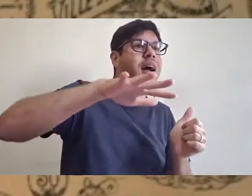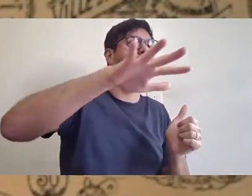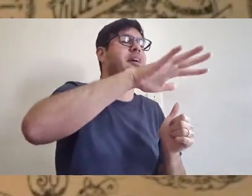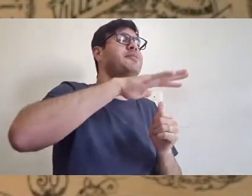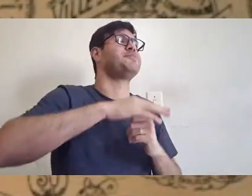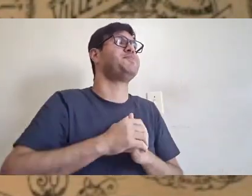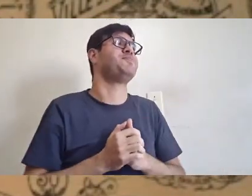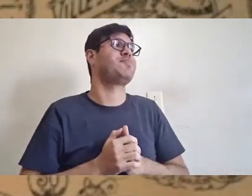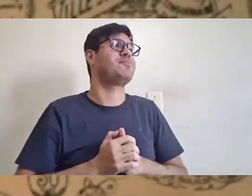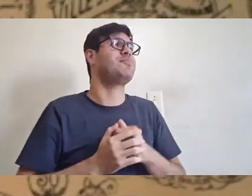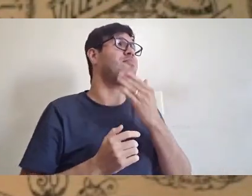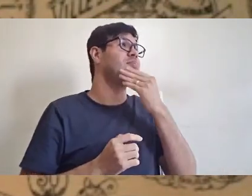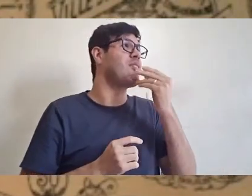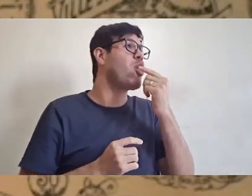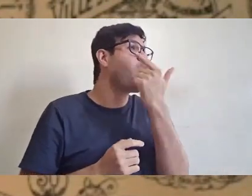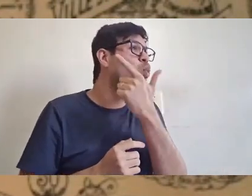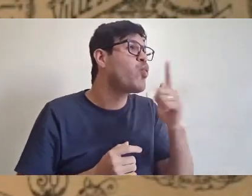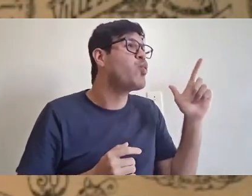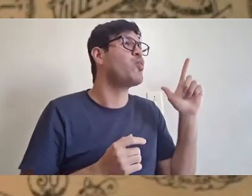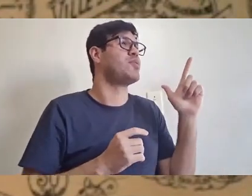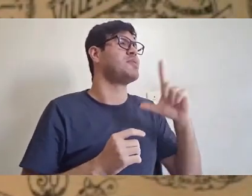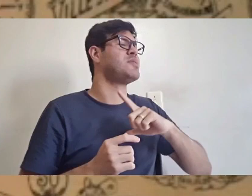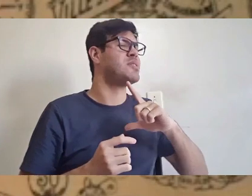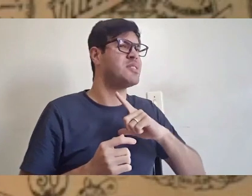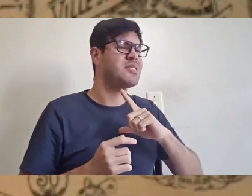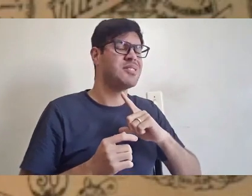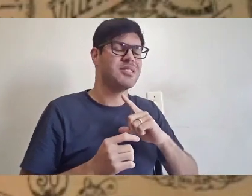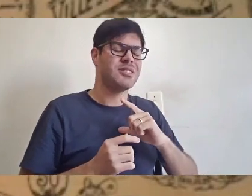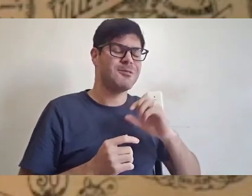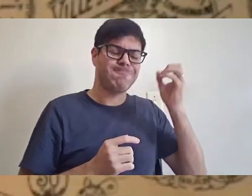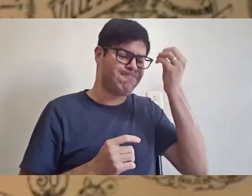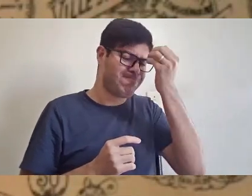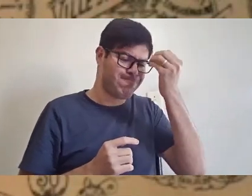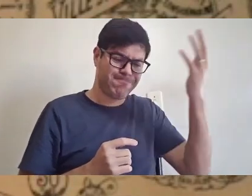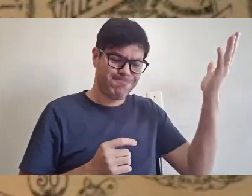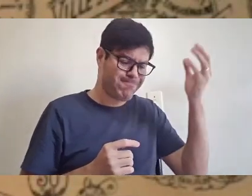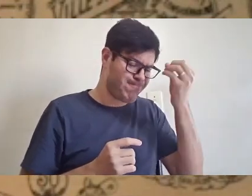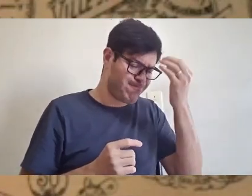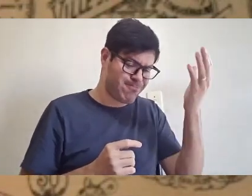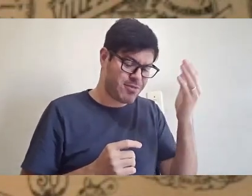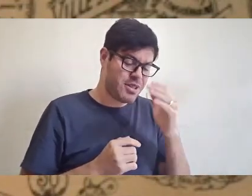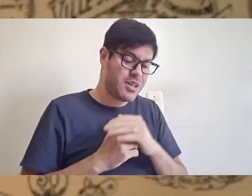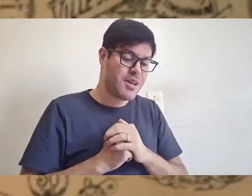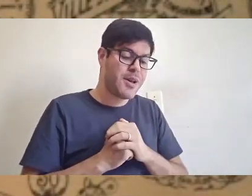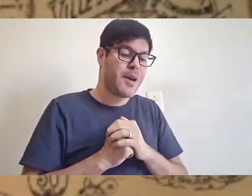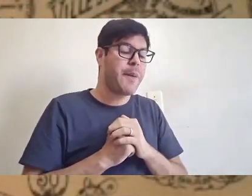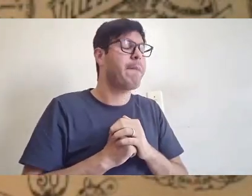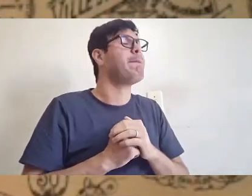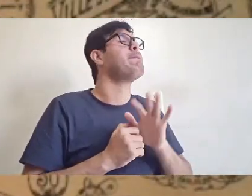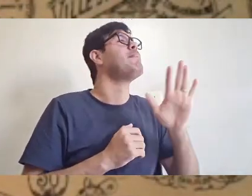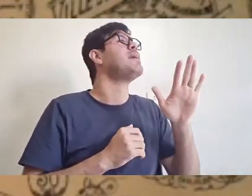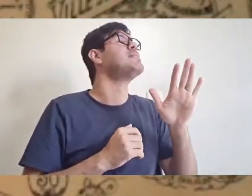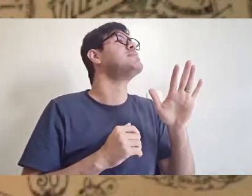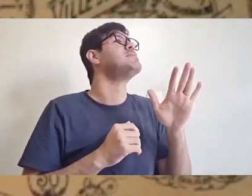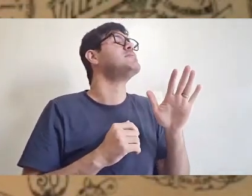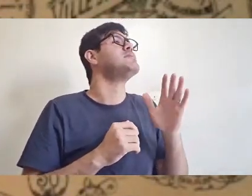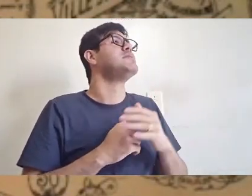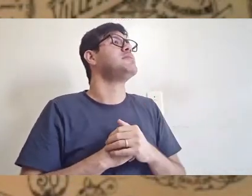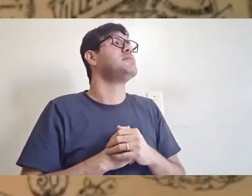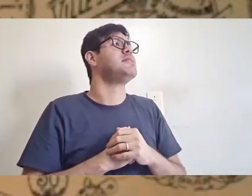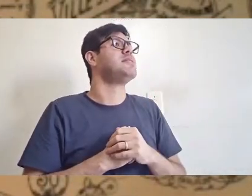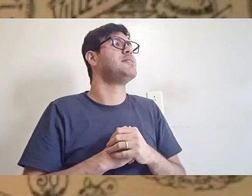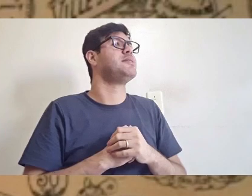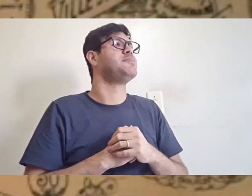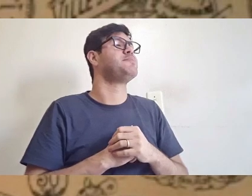outro estádio, eu não me lembro se era no Circulista ou era no Comercial. E não teve um jogo que